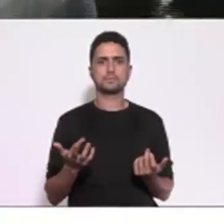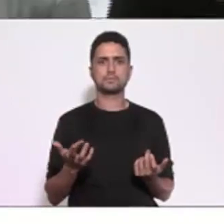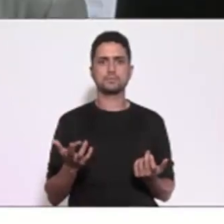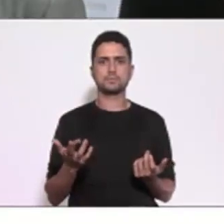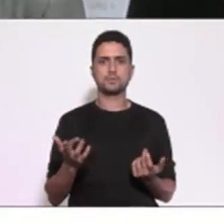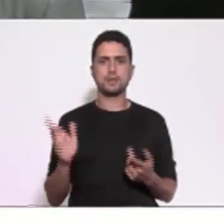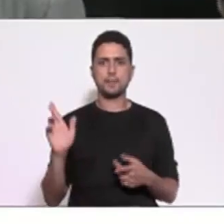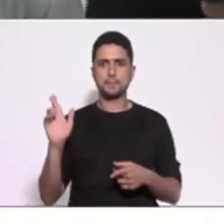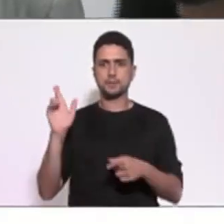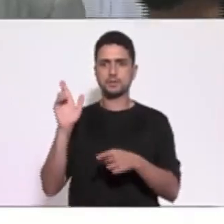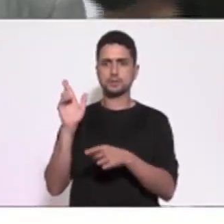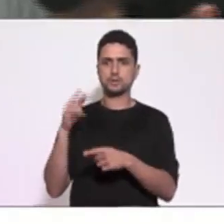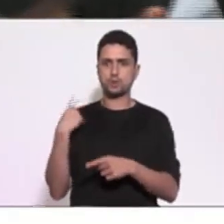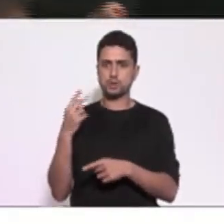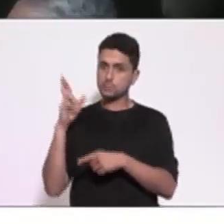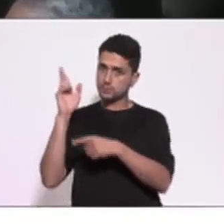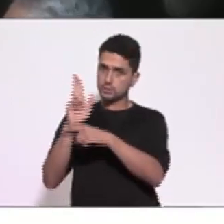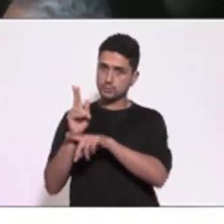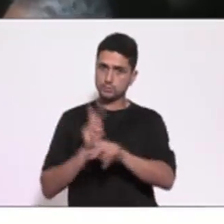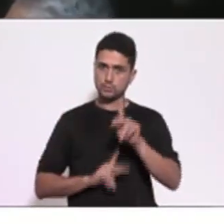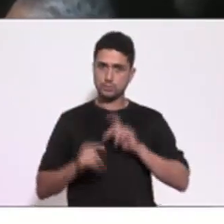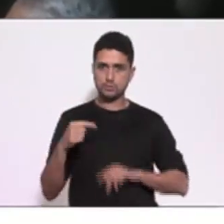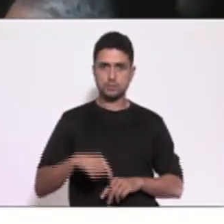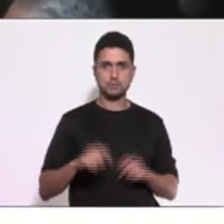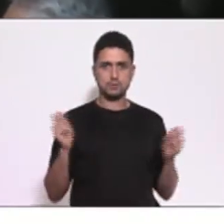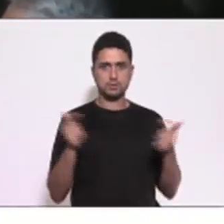do povo nesta casa.